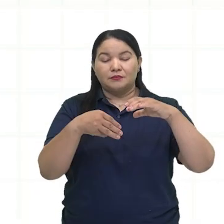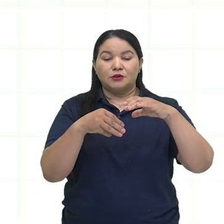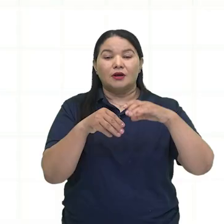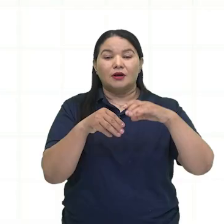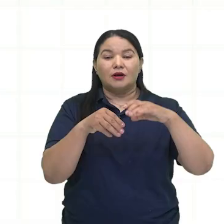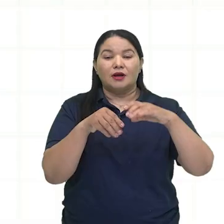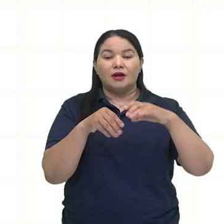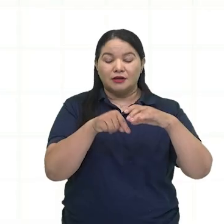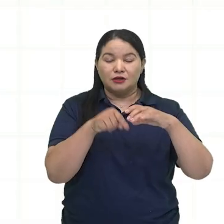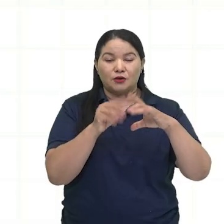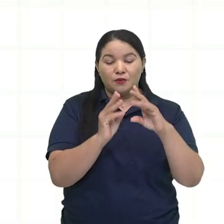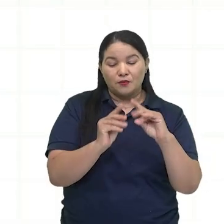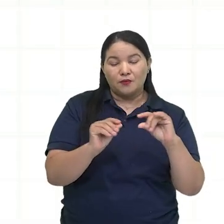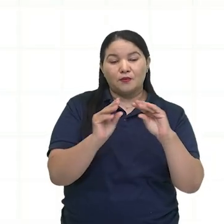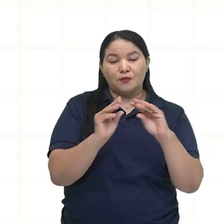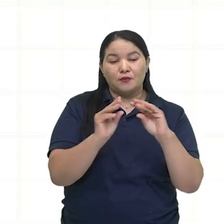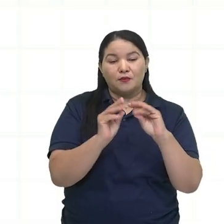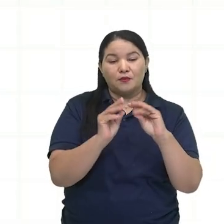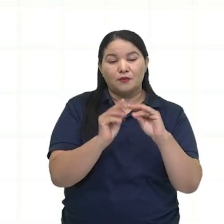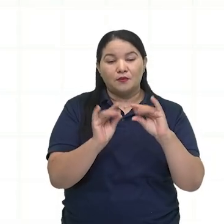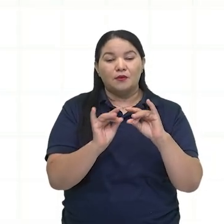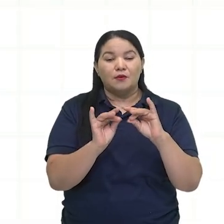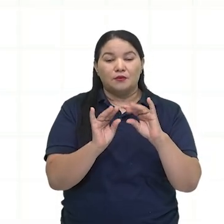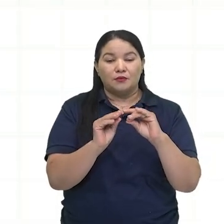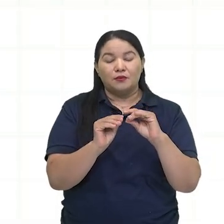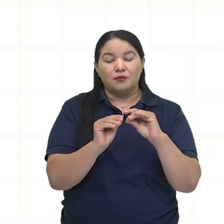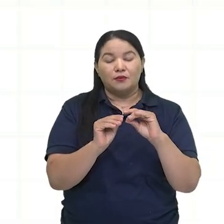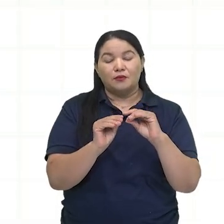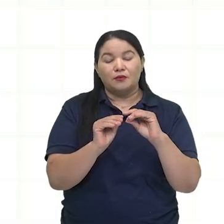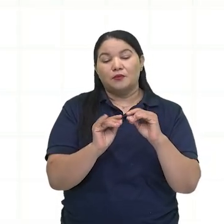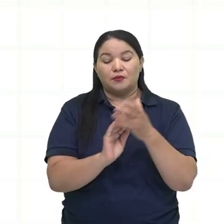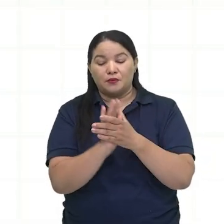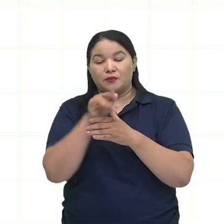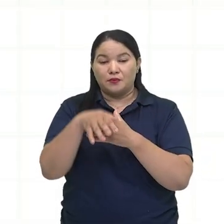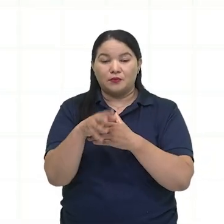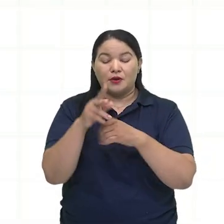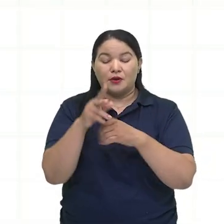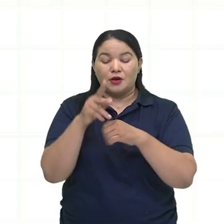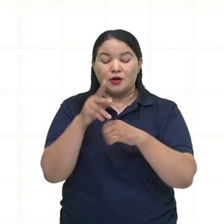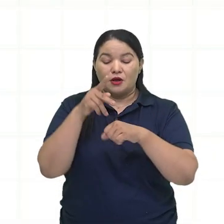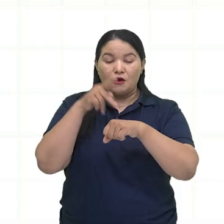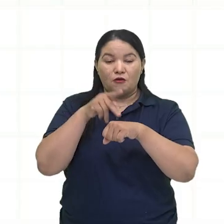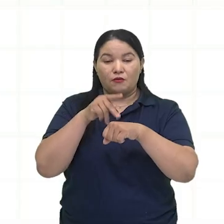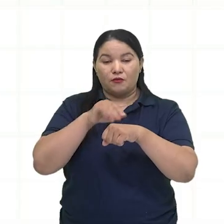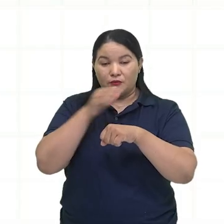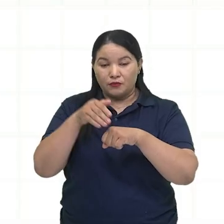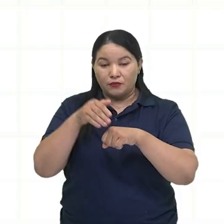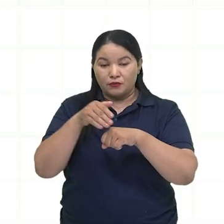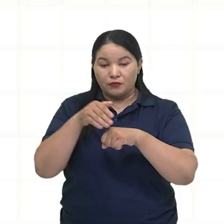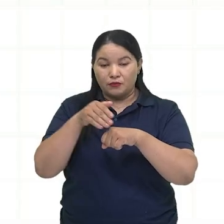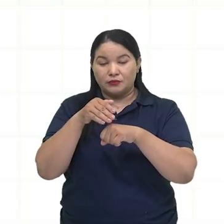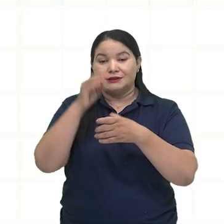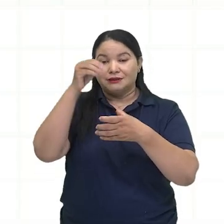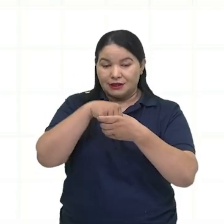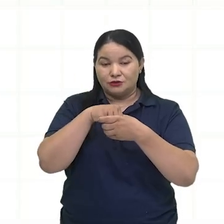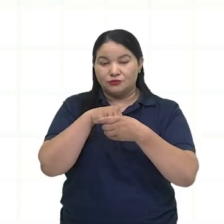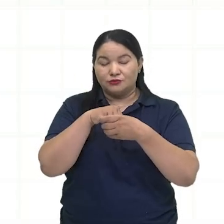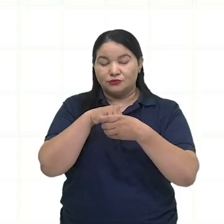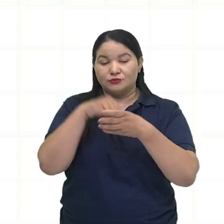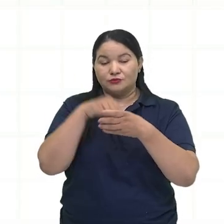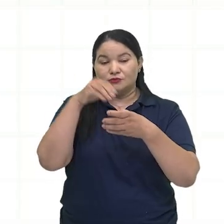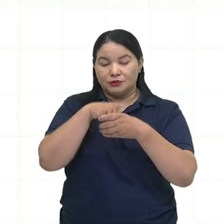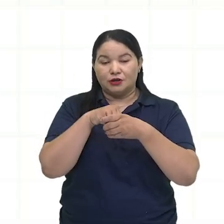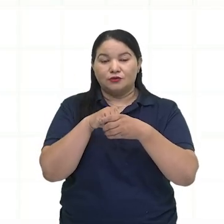se derreter, forma as rochas ígneas, certo? Se é dentro